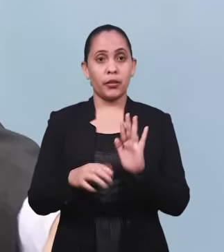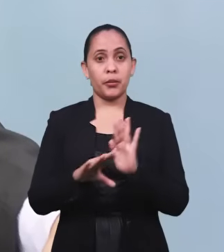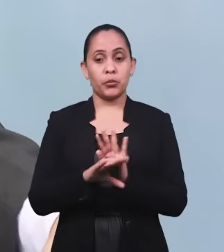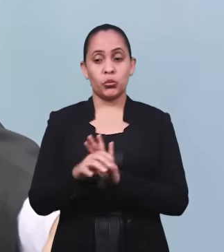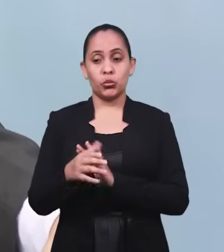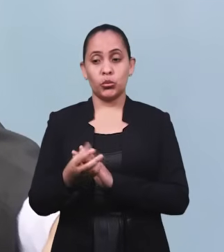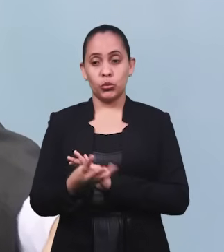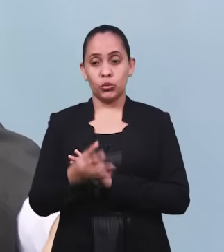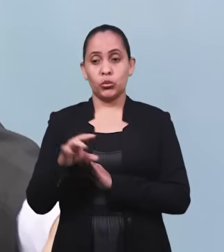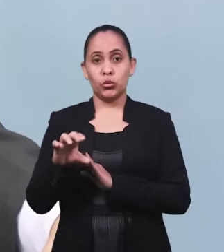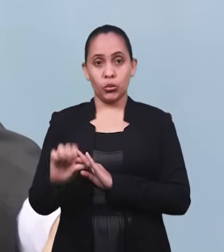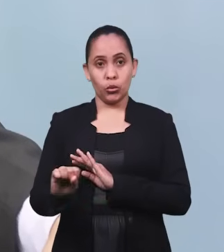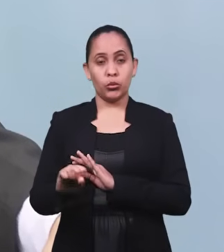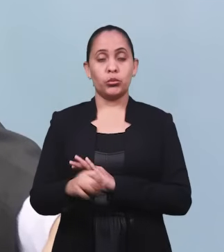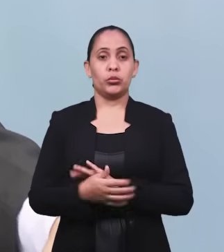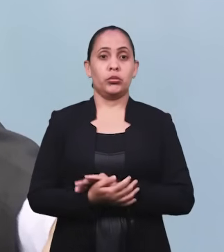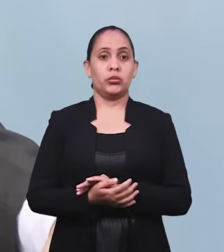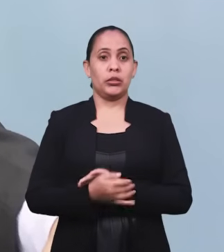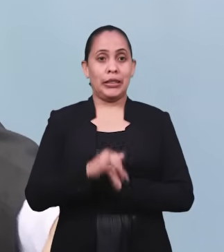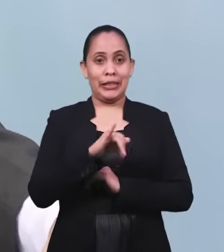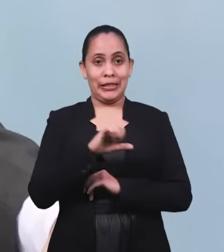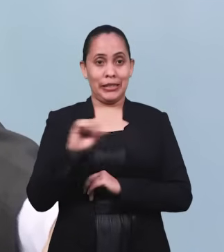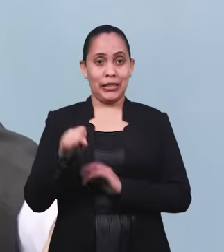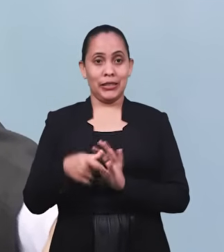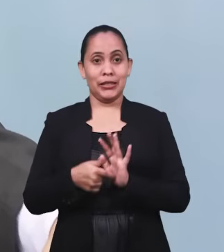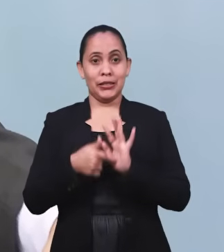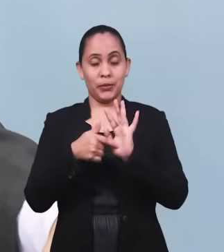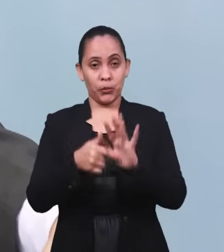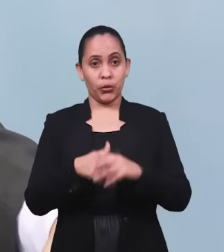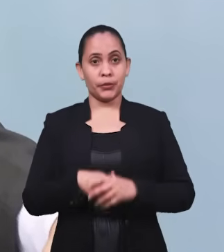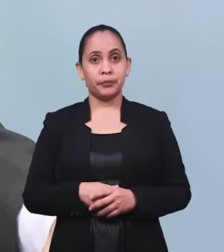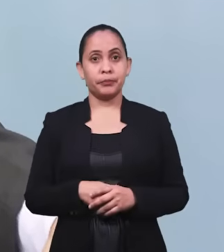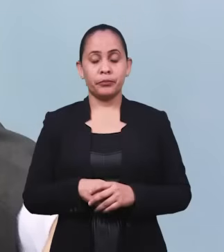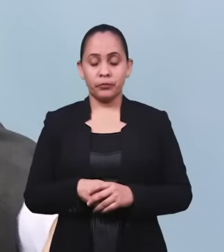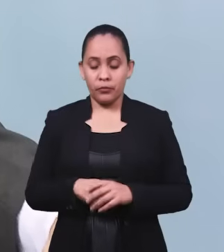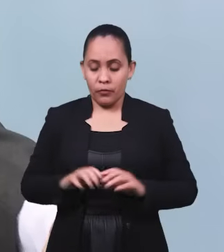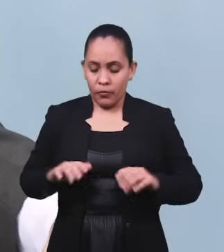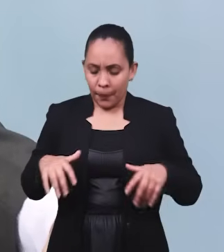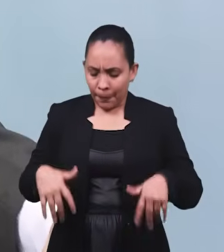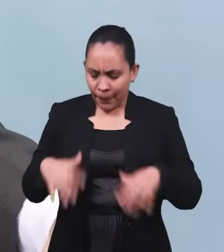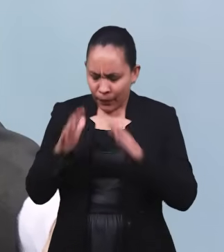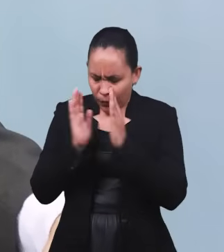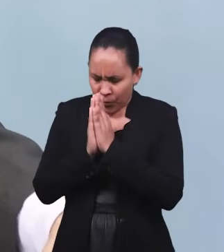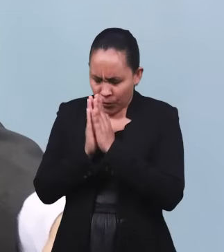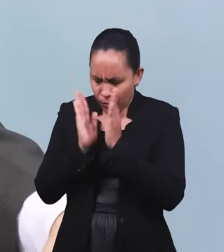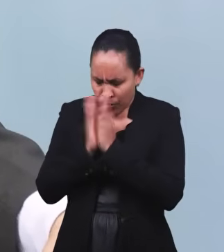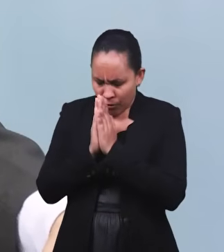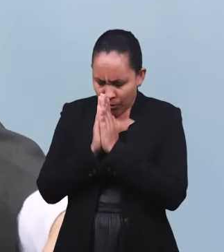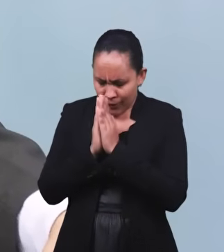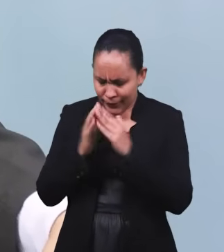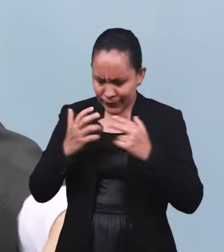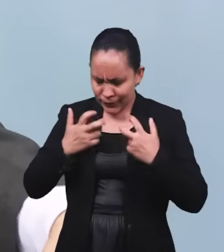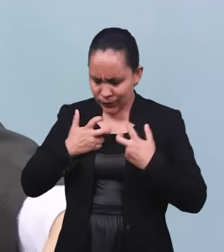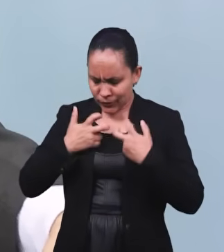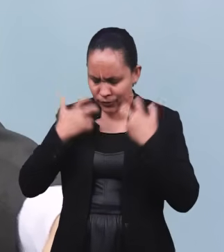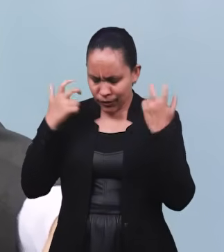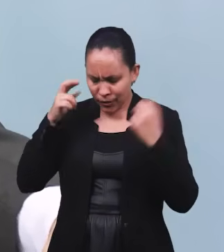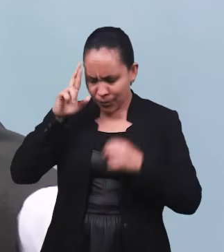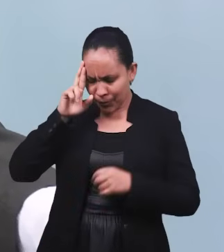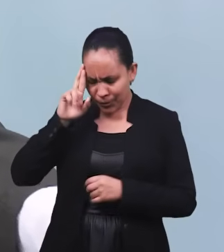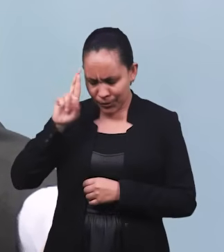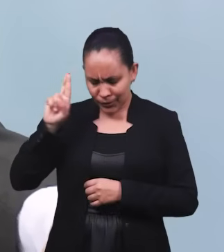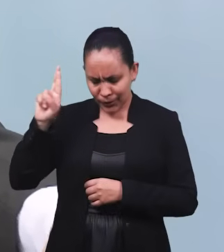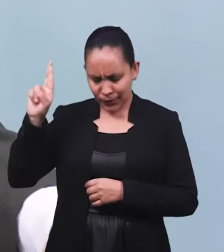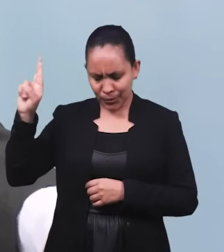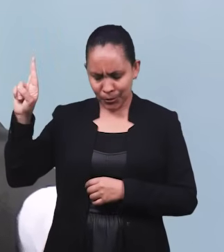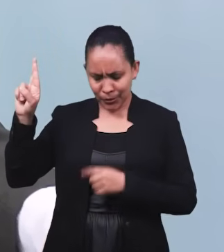38 de Isaías, que Ezequias, ele ora ao Senhor. E quando ele ora ao Senhor, a palavra